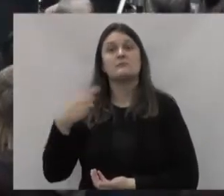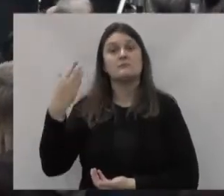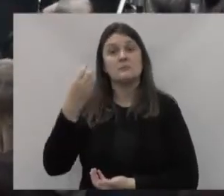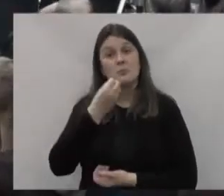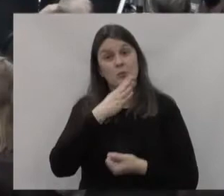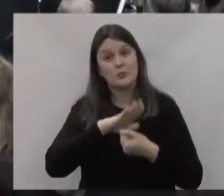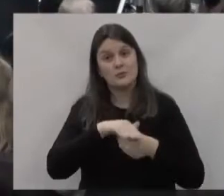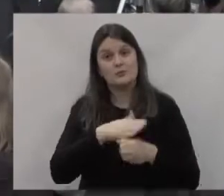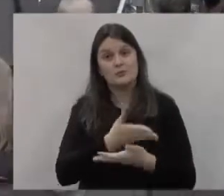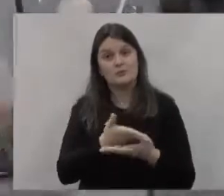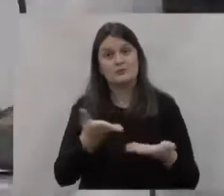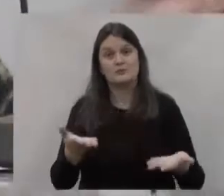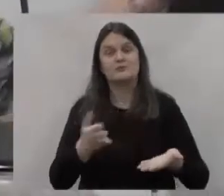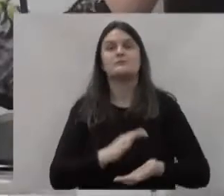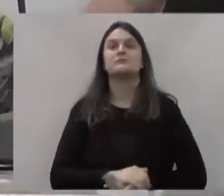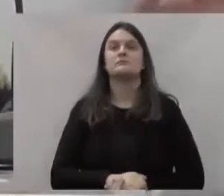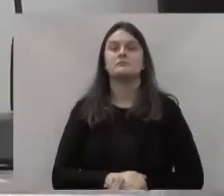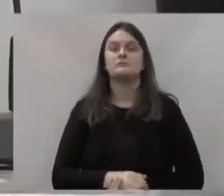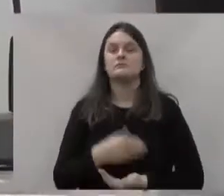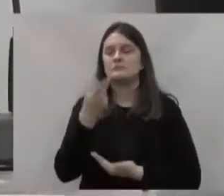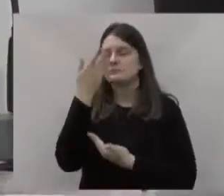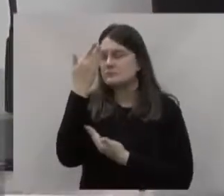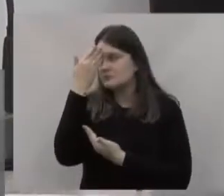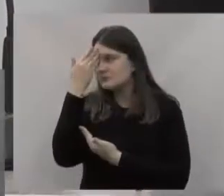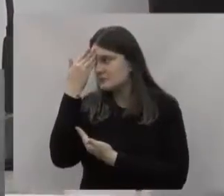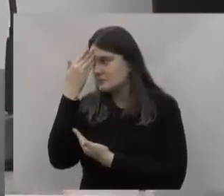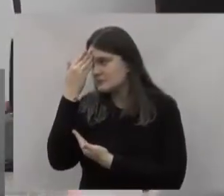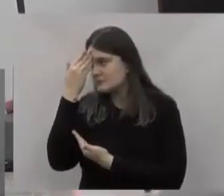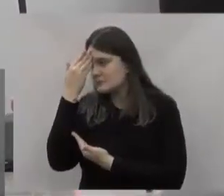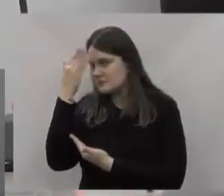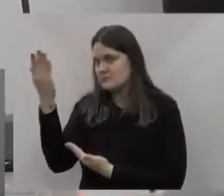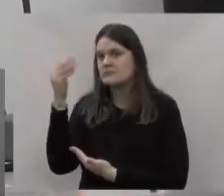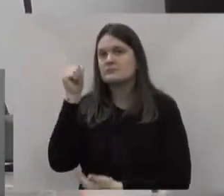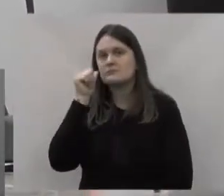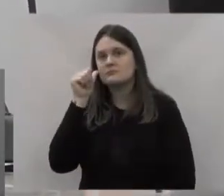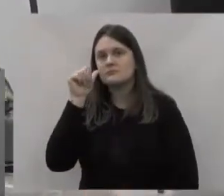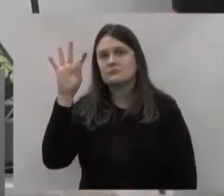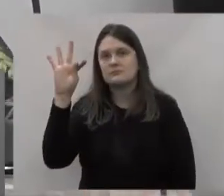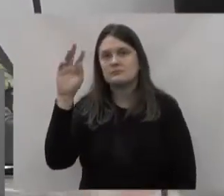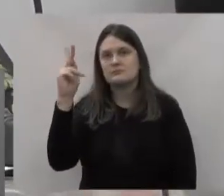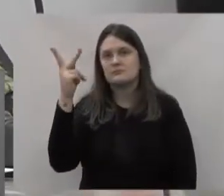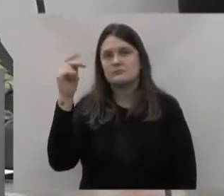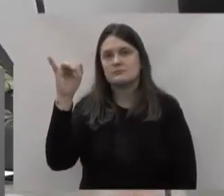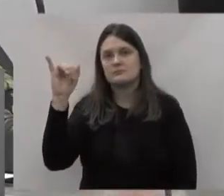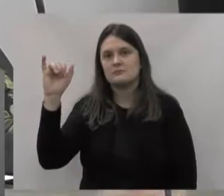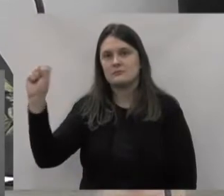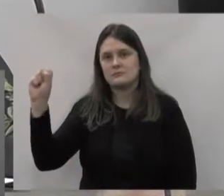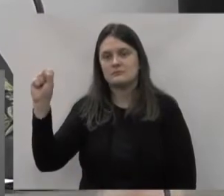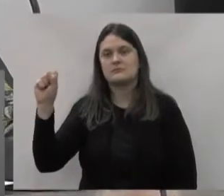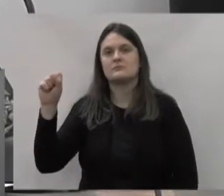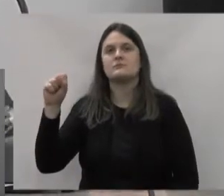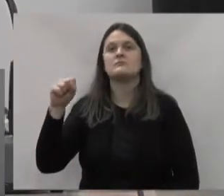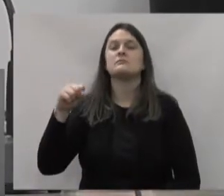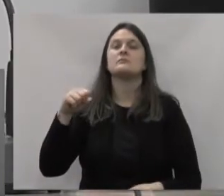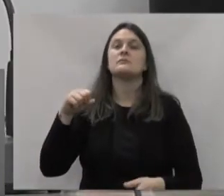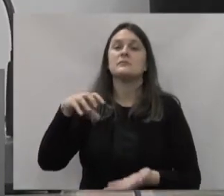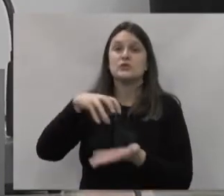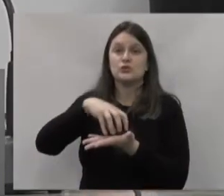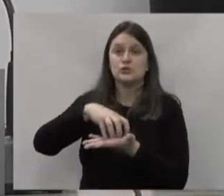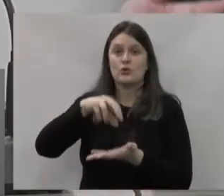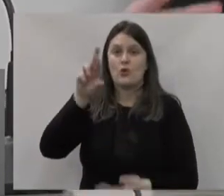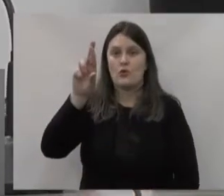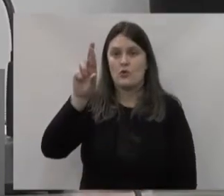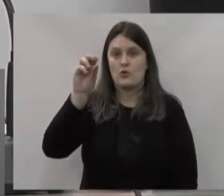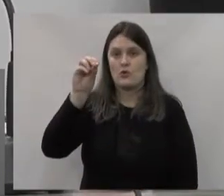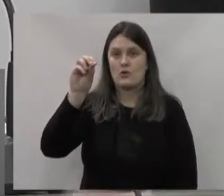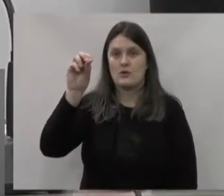Primeiramente, boa noite a todos. Agradecer a presença da Thaís, que faz parte do Instituto Rosa do Contestado,